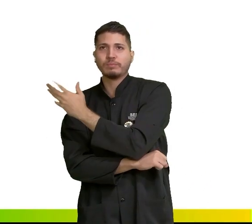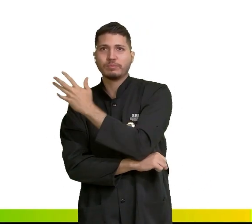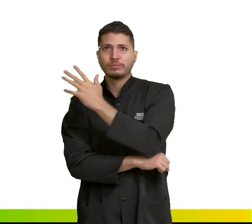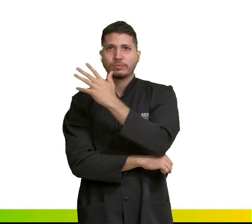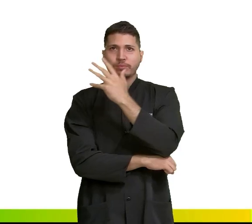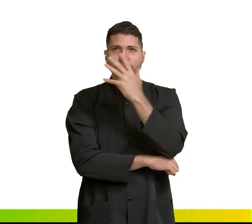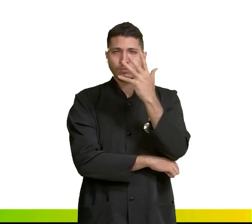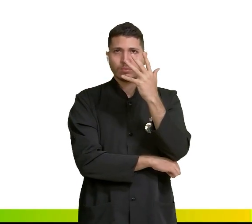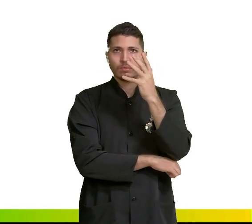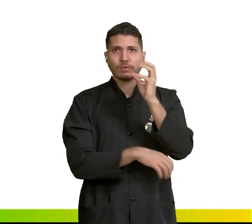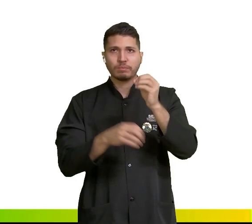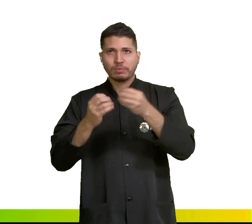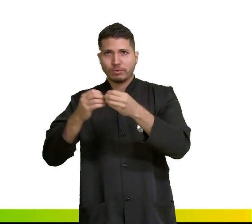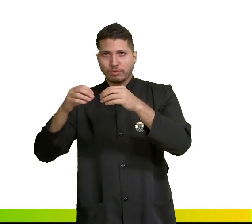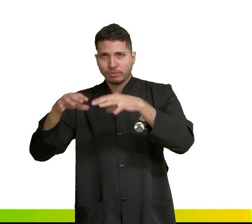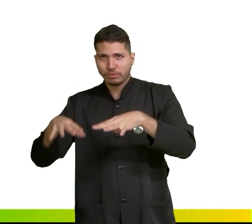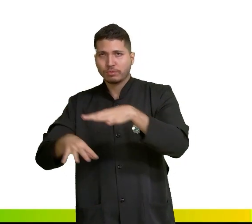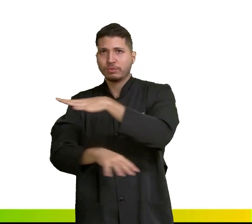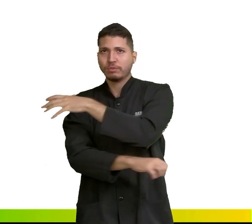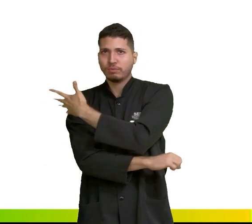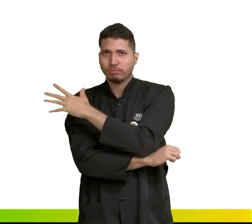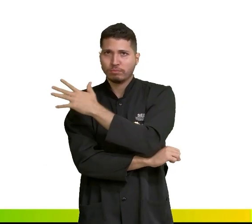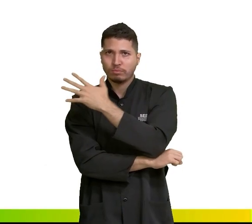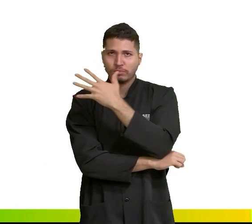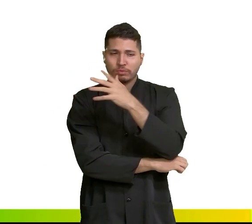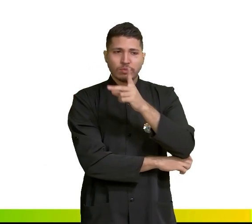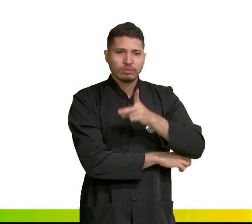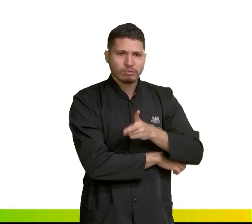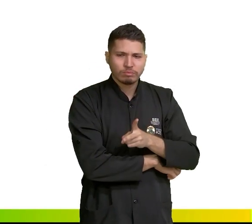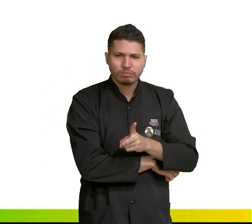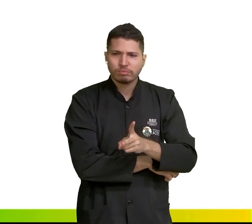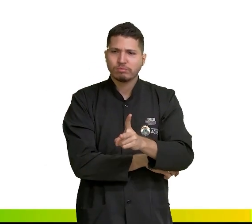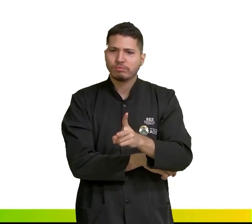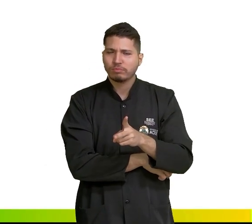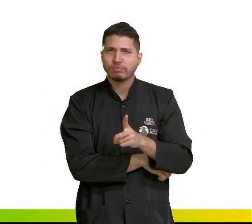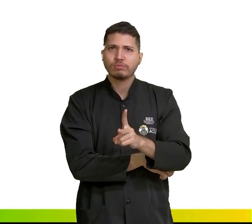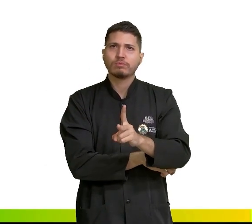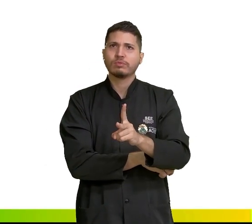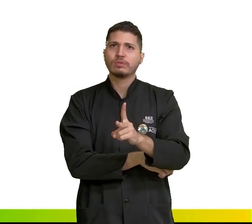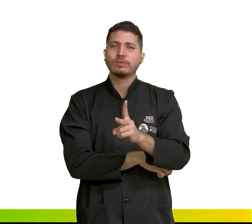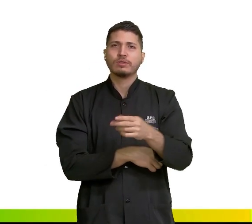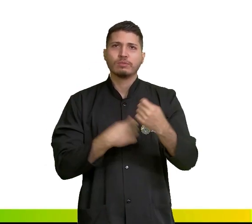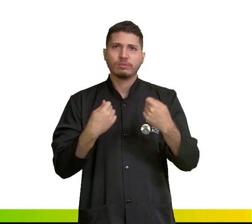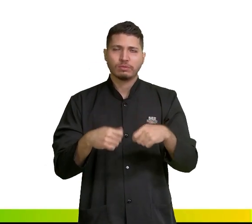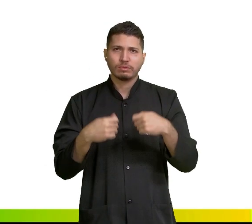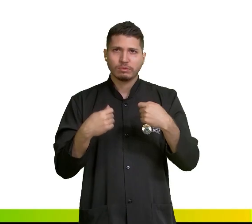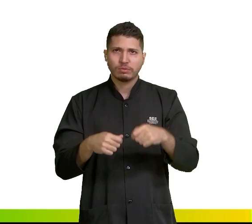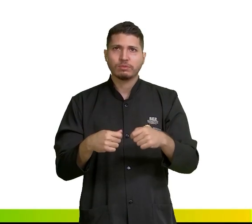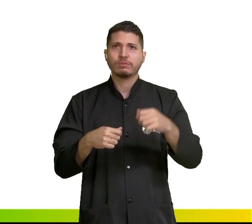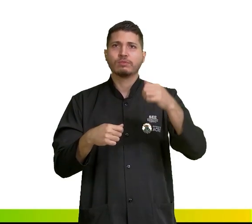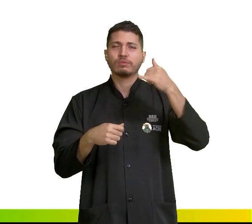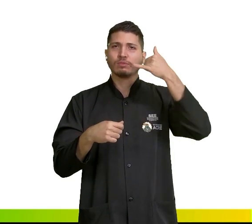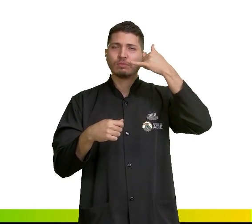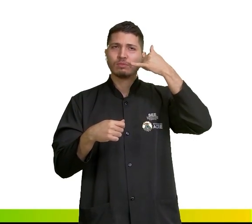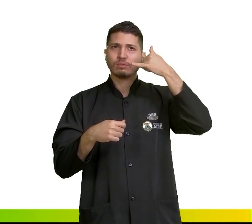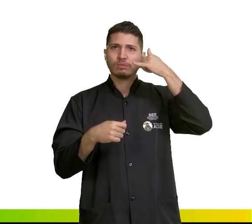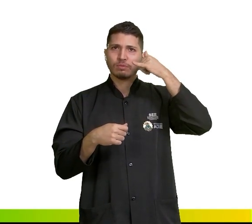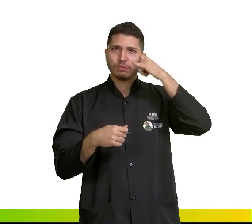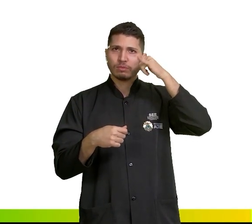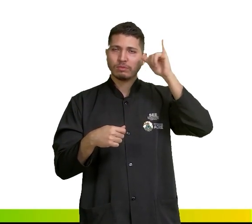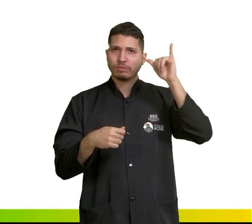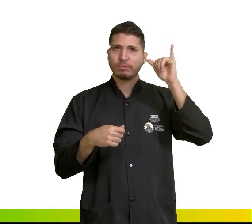acaba sendo aí uma constante. Então, é necessário combater isso através de quê?